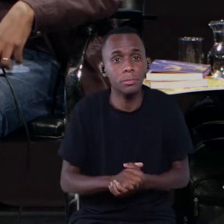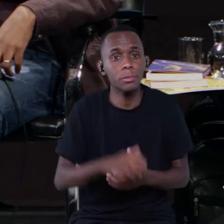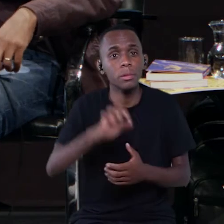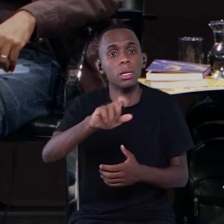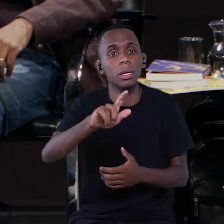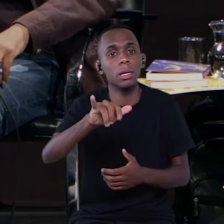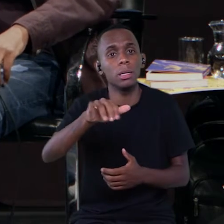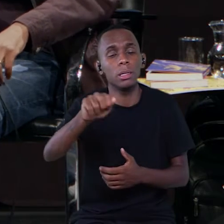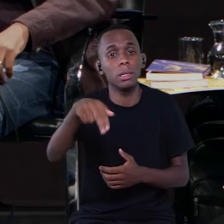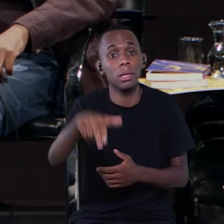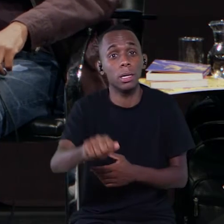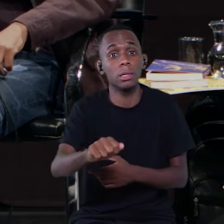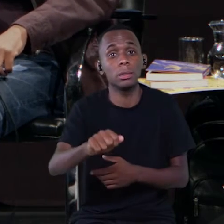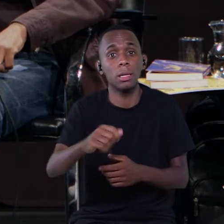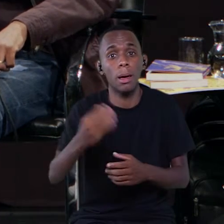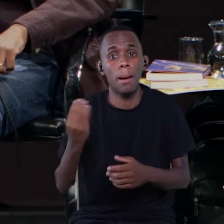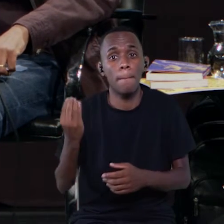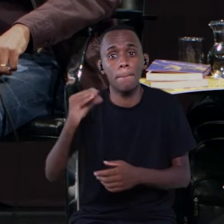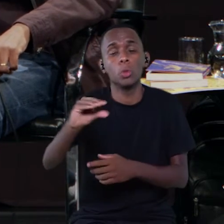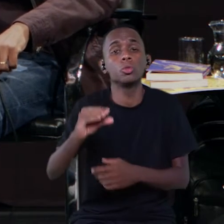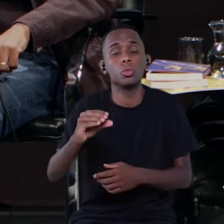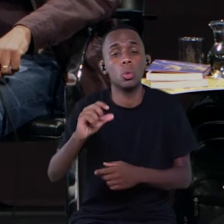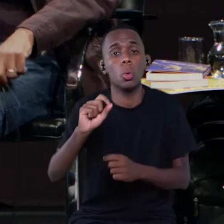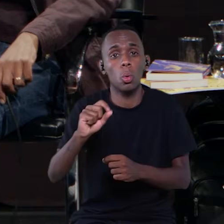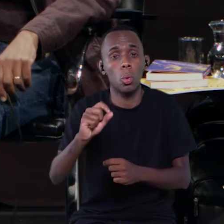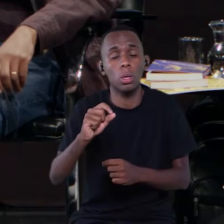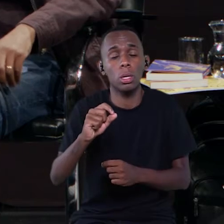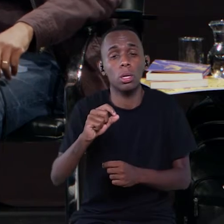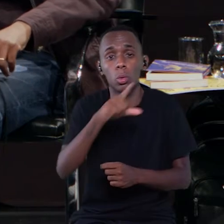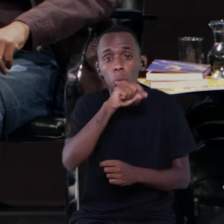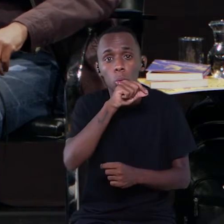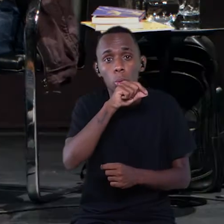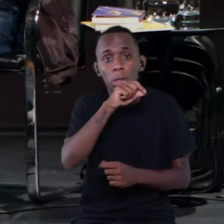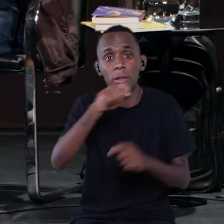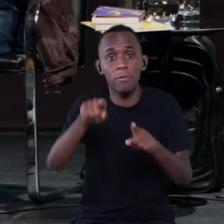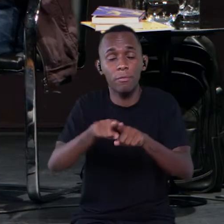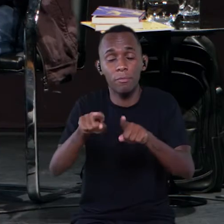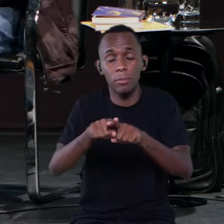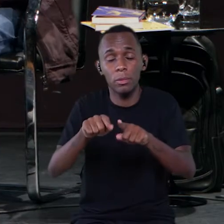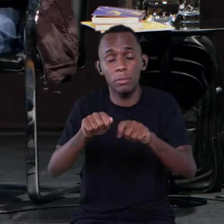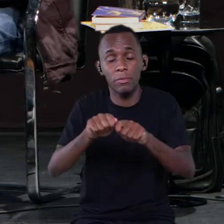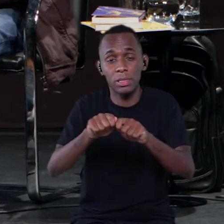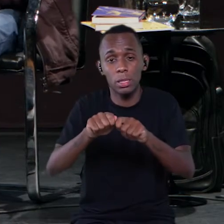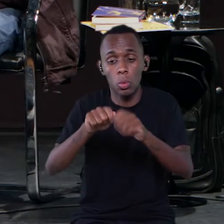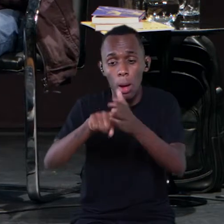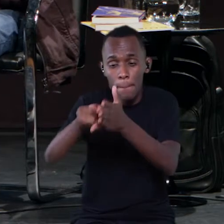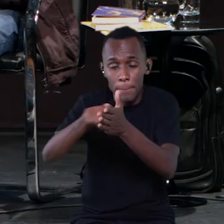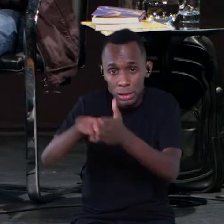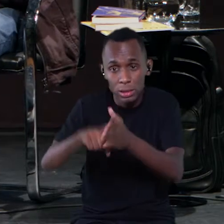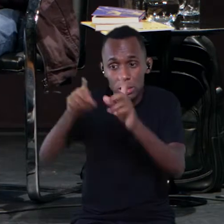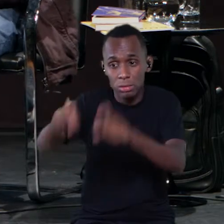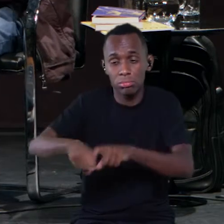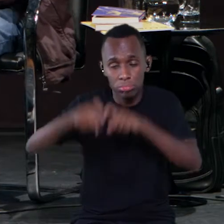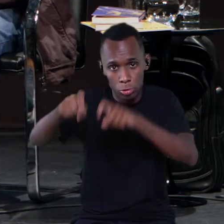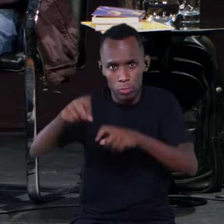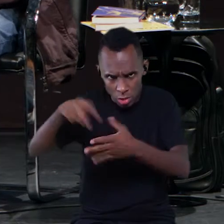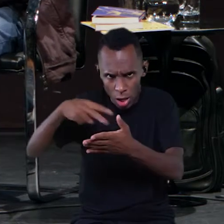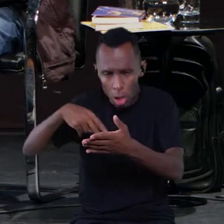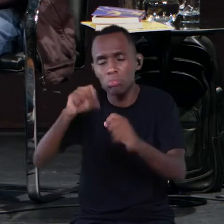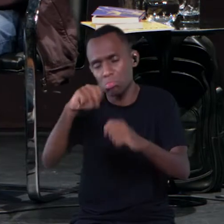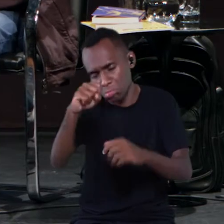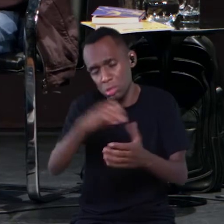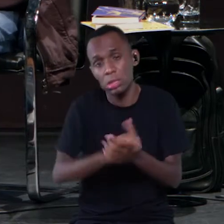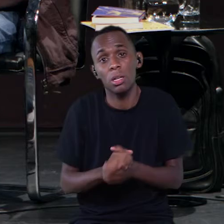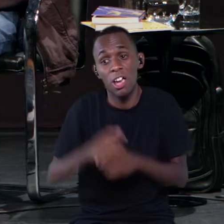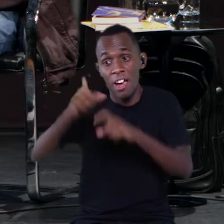no Twitter dela que ela está fazendo uma pesquisa numa fazenda do interior de Minas Gerais. Exato. E a fazenda, você leu isso? Eu li. A